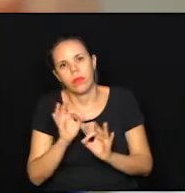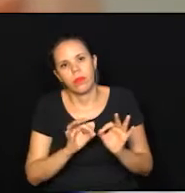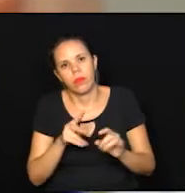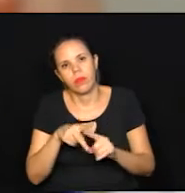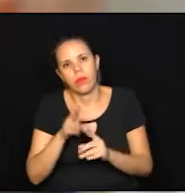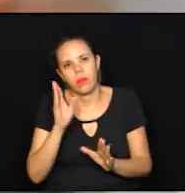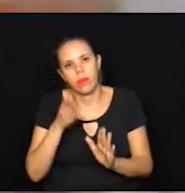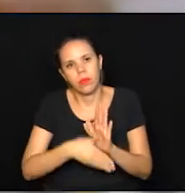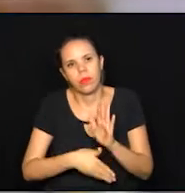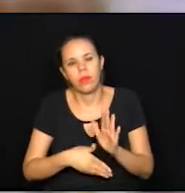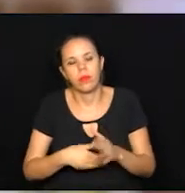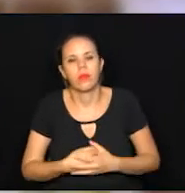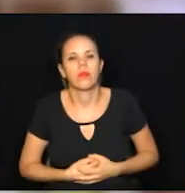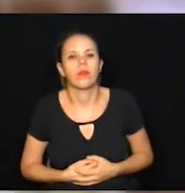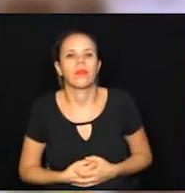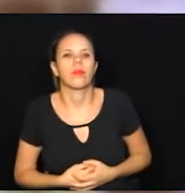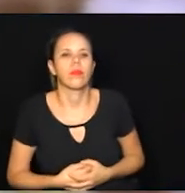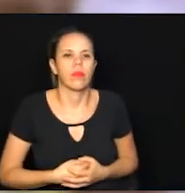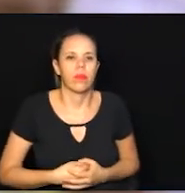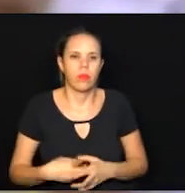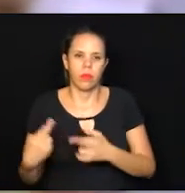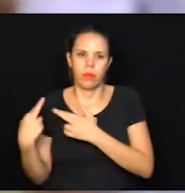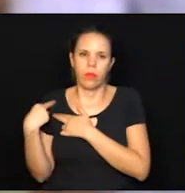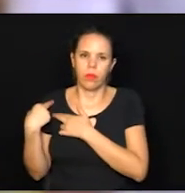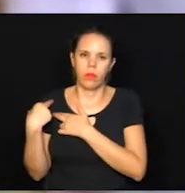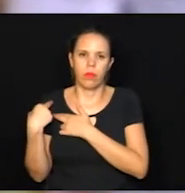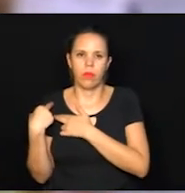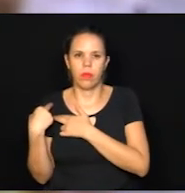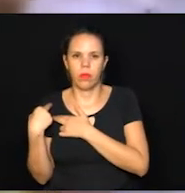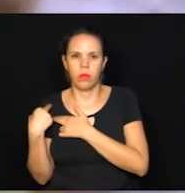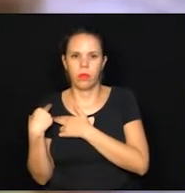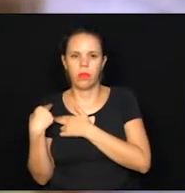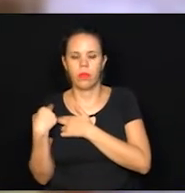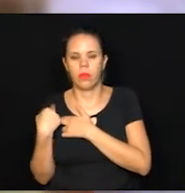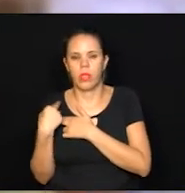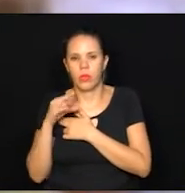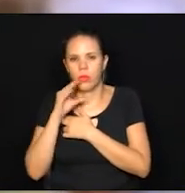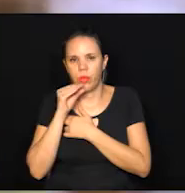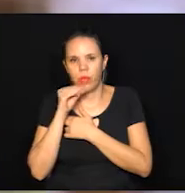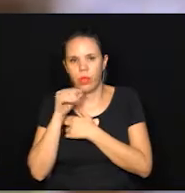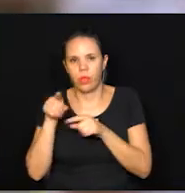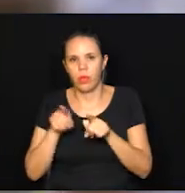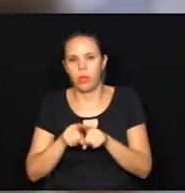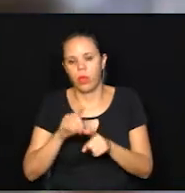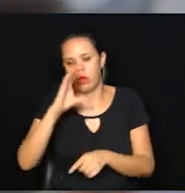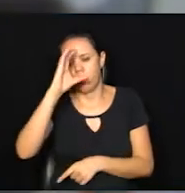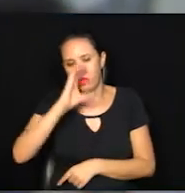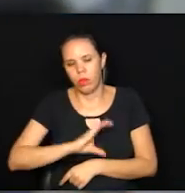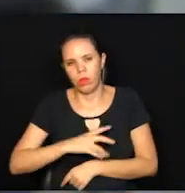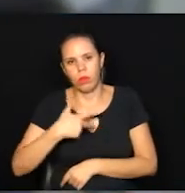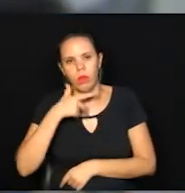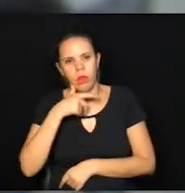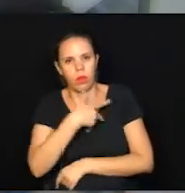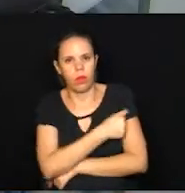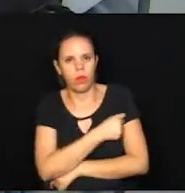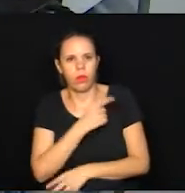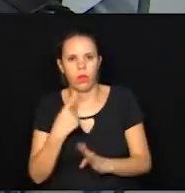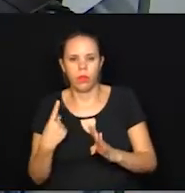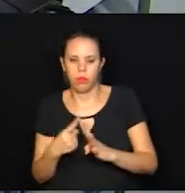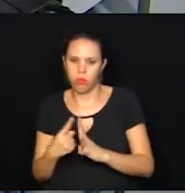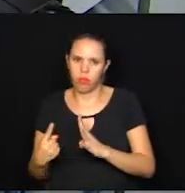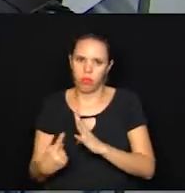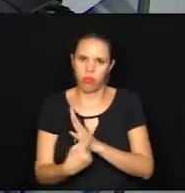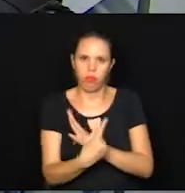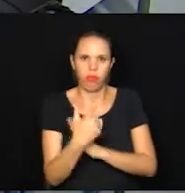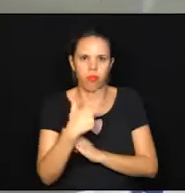irregularidades e colocar responsabilidades tanto para o servidor como para o cidadão que pode furar uma fila ou